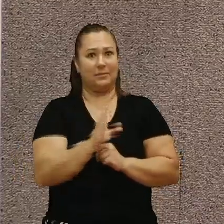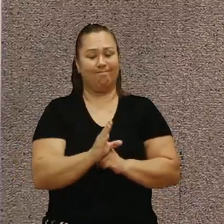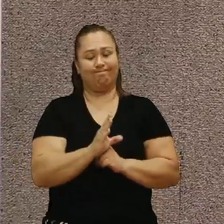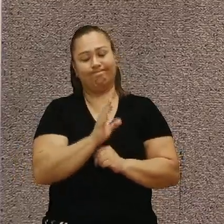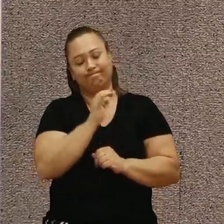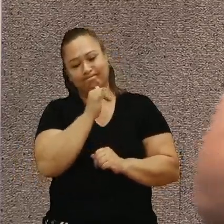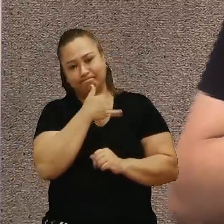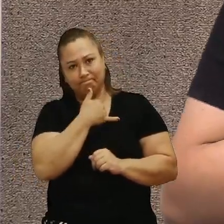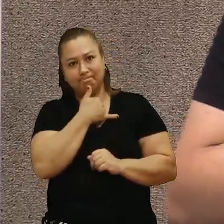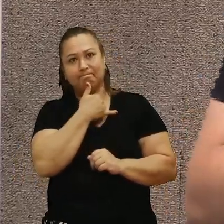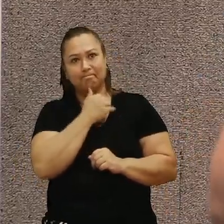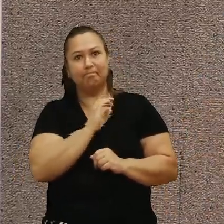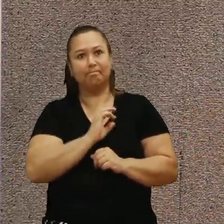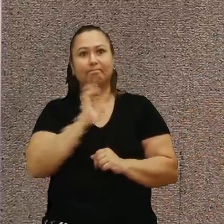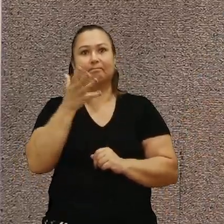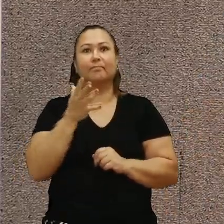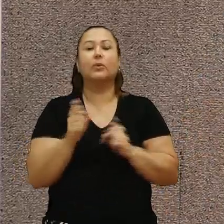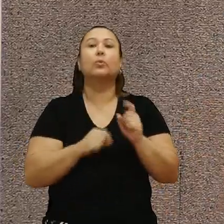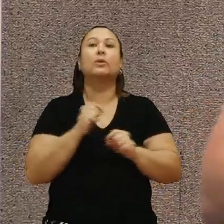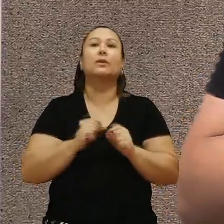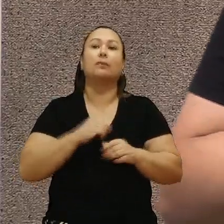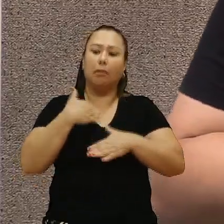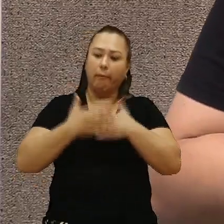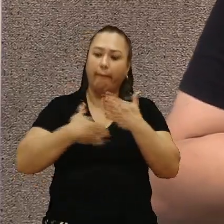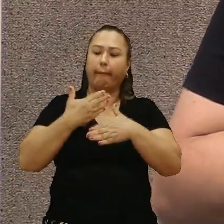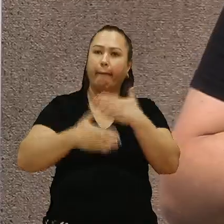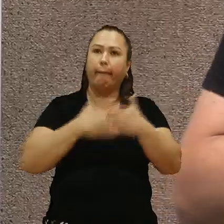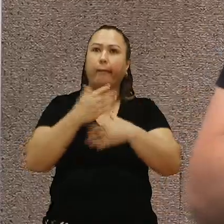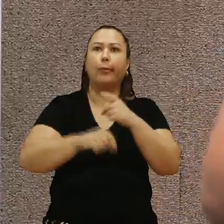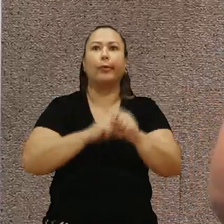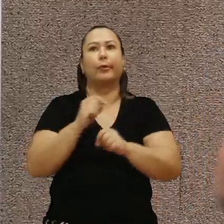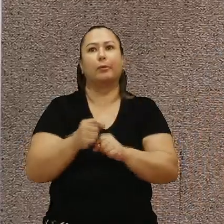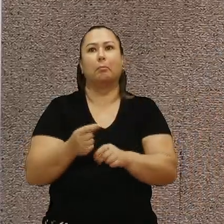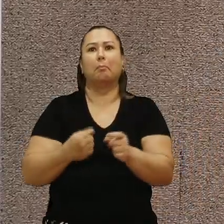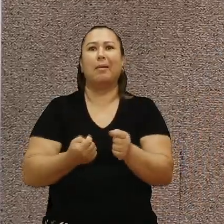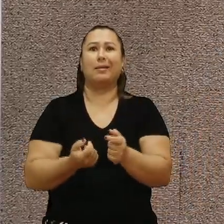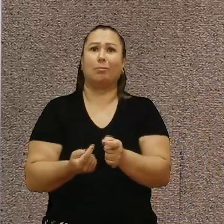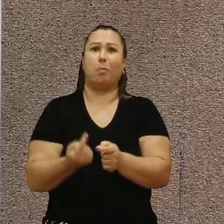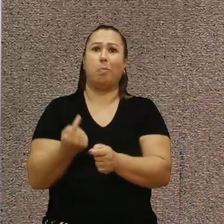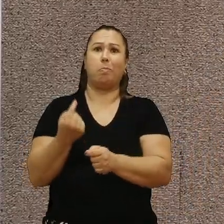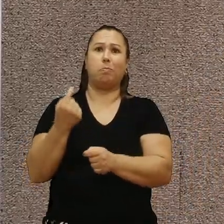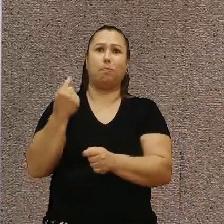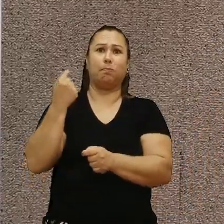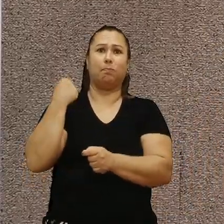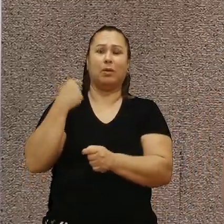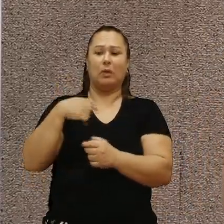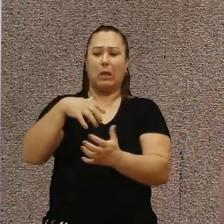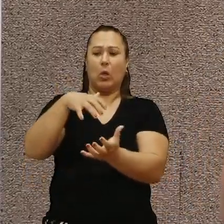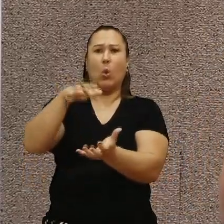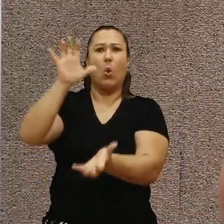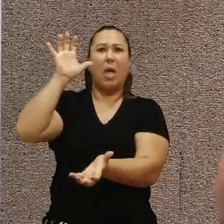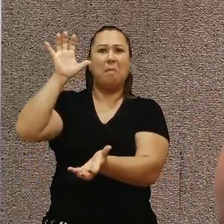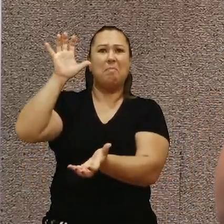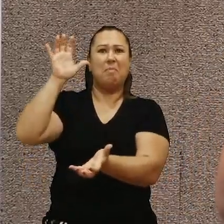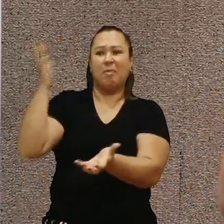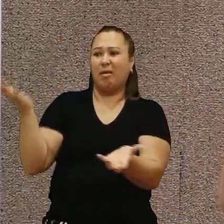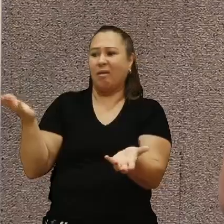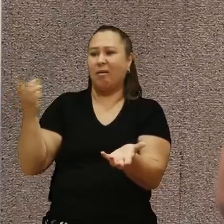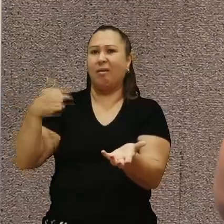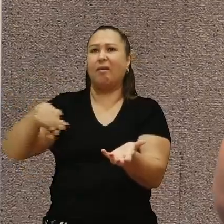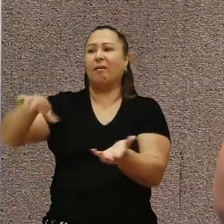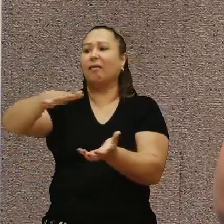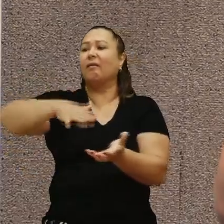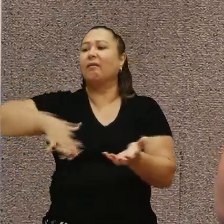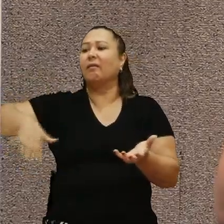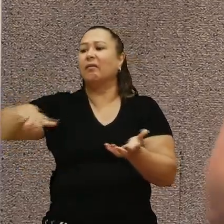infelizmente aconteceu é que dia após dia isso tem regredido. Porque os nossos containers eles ficam abertos, eles ficam expostos aí para